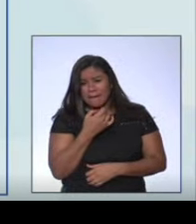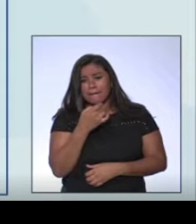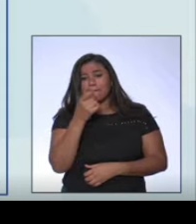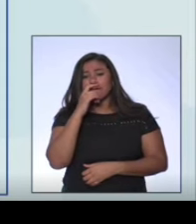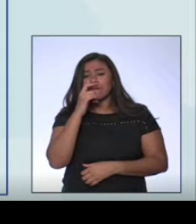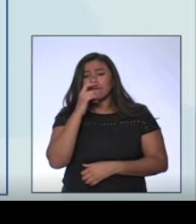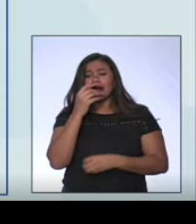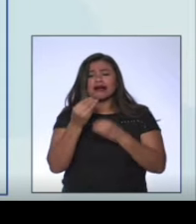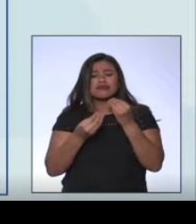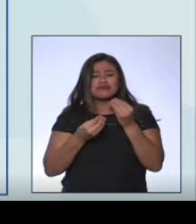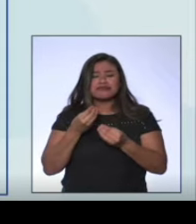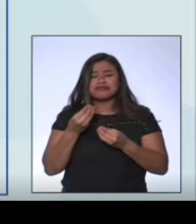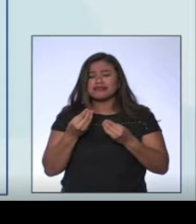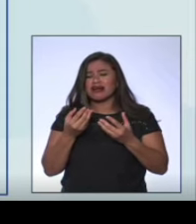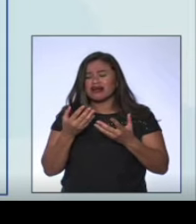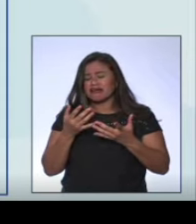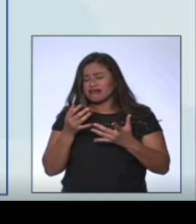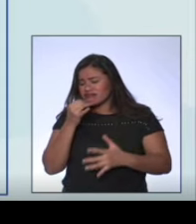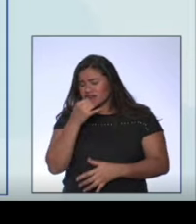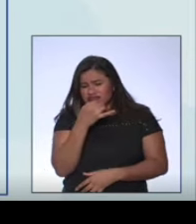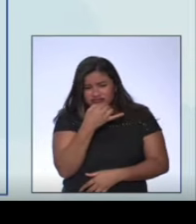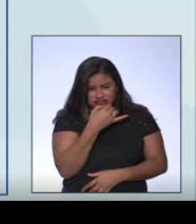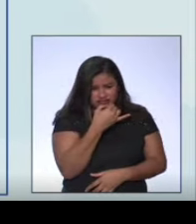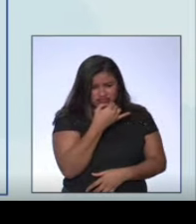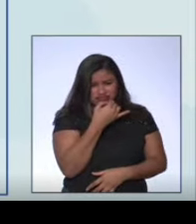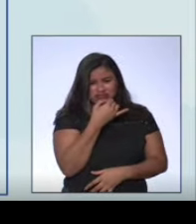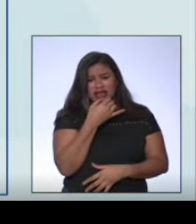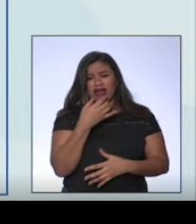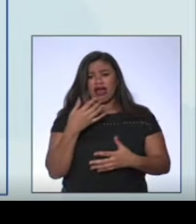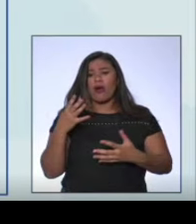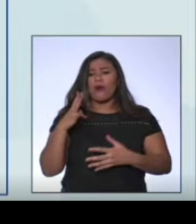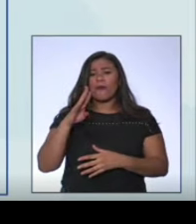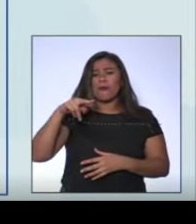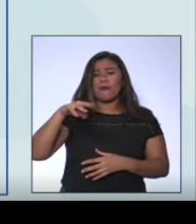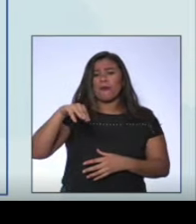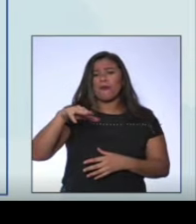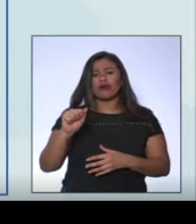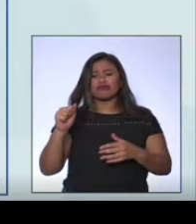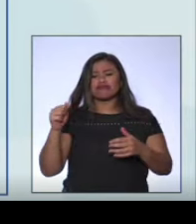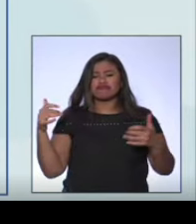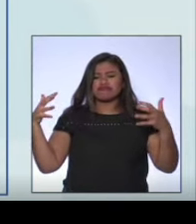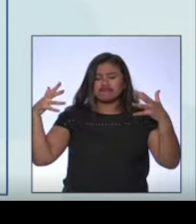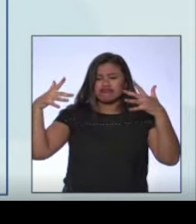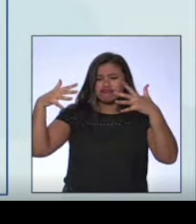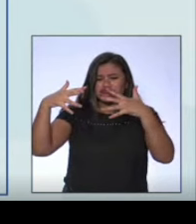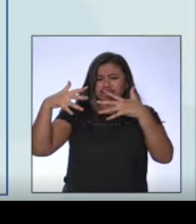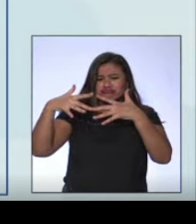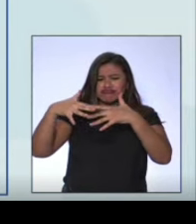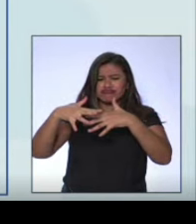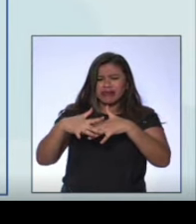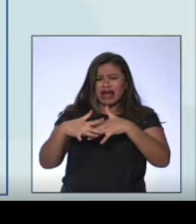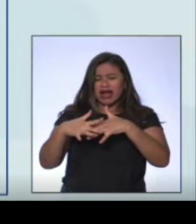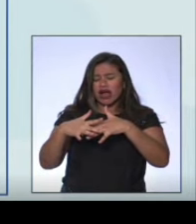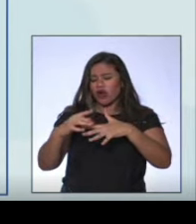quando as brumas encobrirão os desatinos? Sorrir diante da bruta flor que floresce na